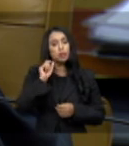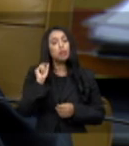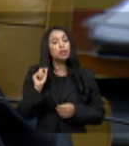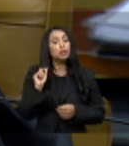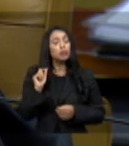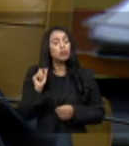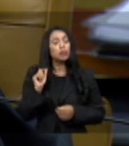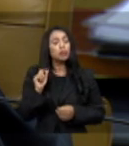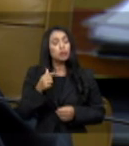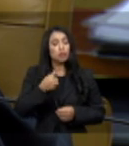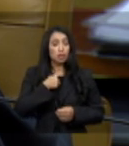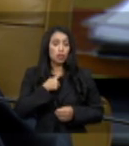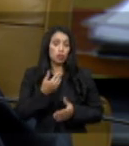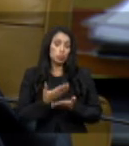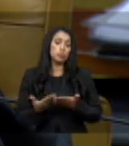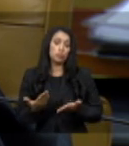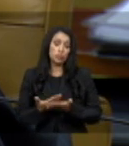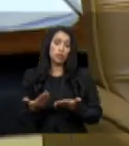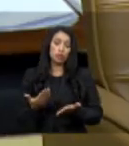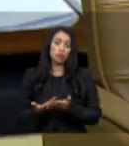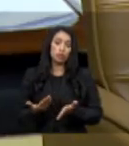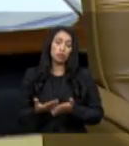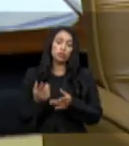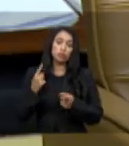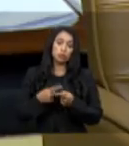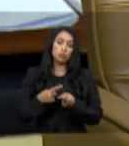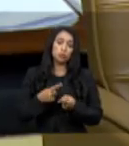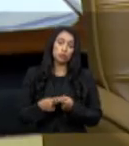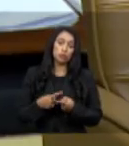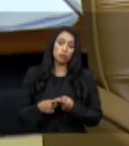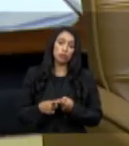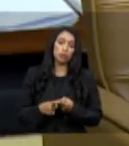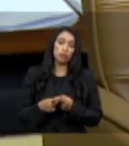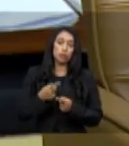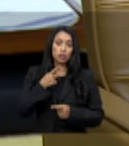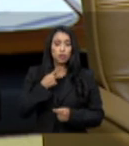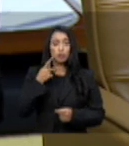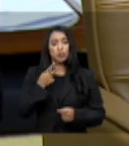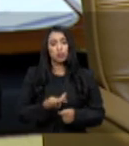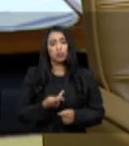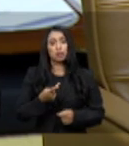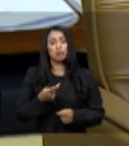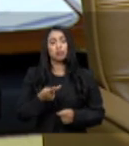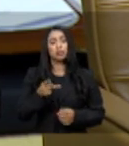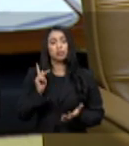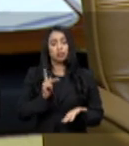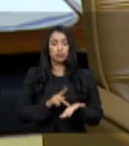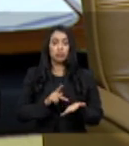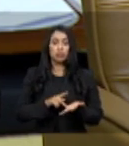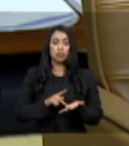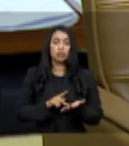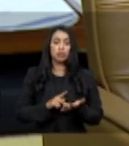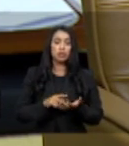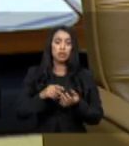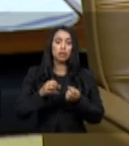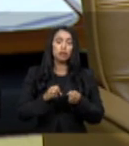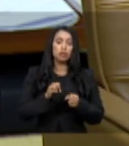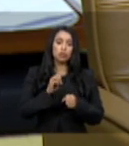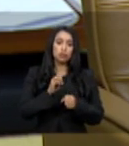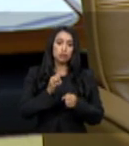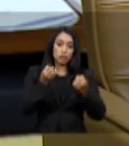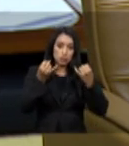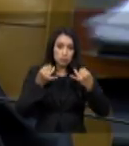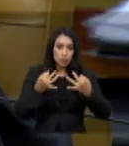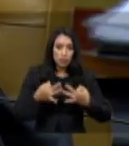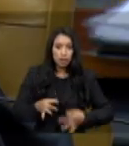algumas eu fiquei até vence hoje por que preconiza sei que realmente se passar certas instruções ao